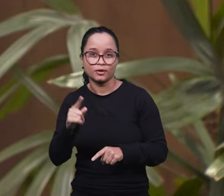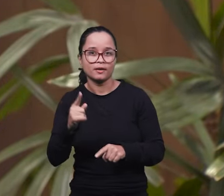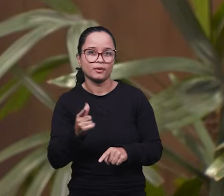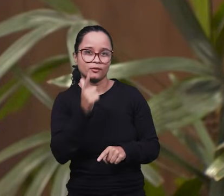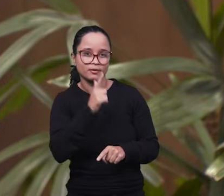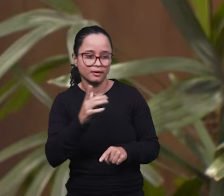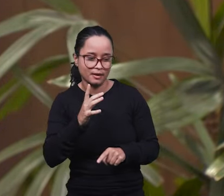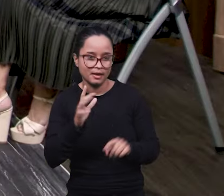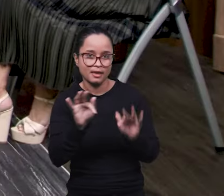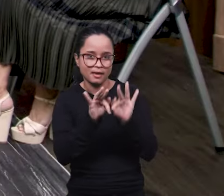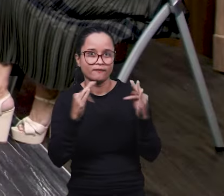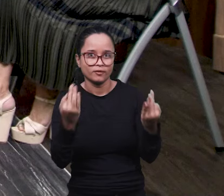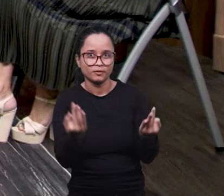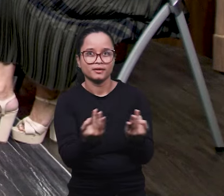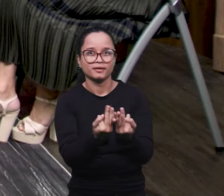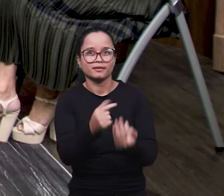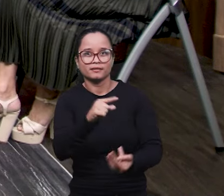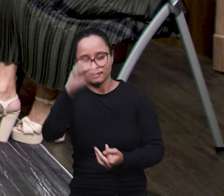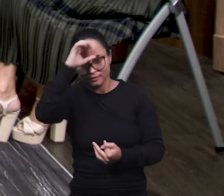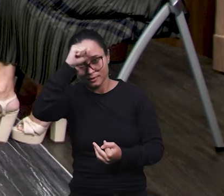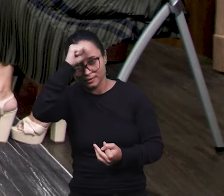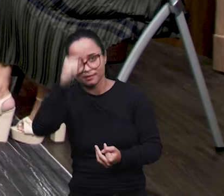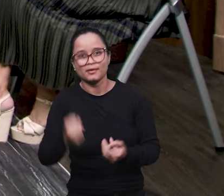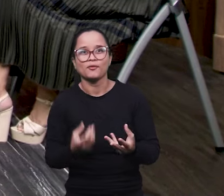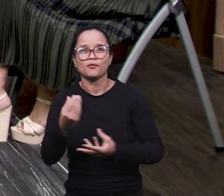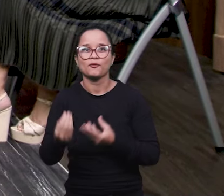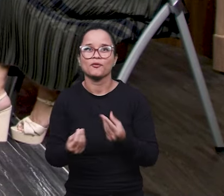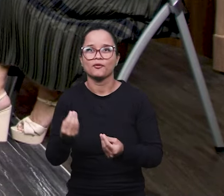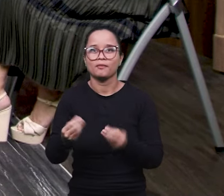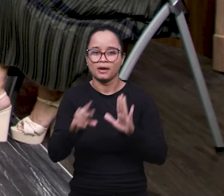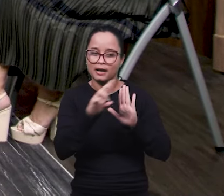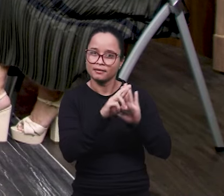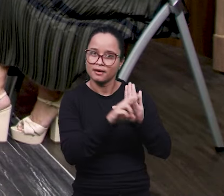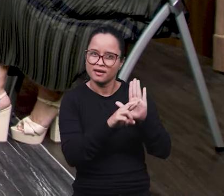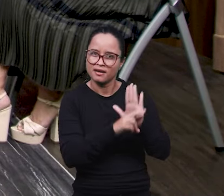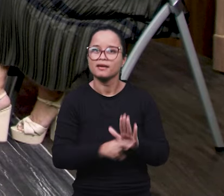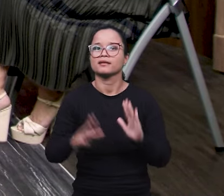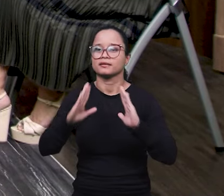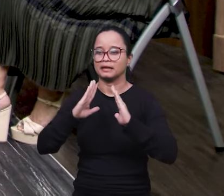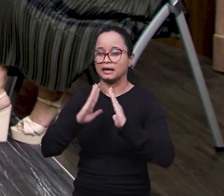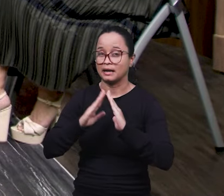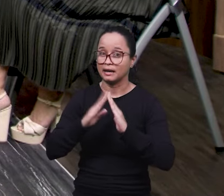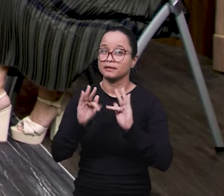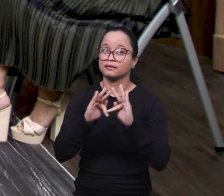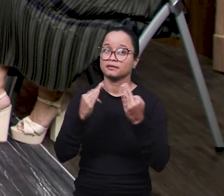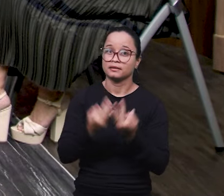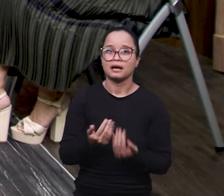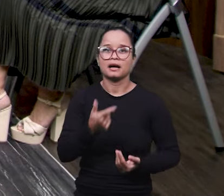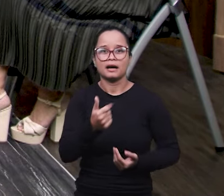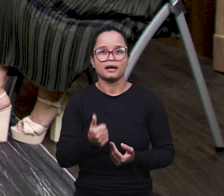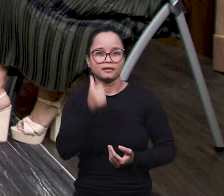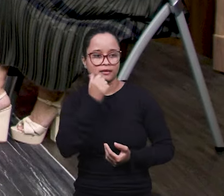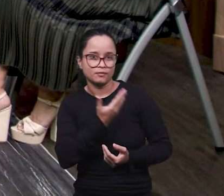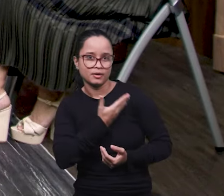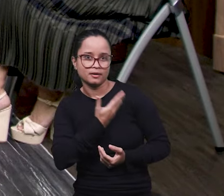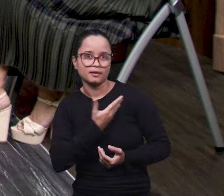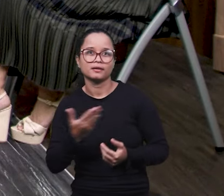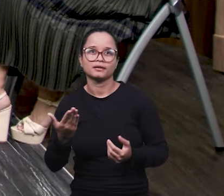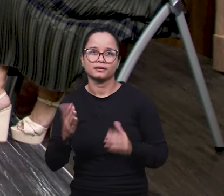você ia ficar que você aprendeu a lidar com as regras da casa dela né as meninas na escola a única